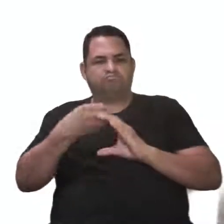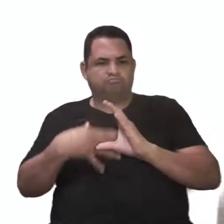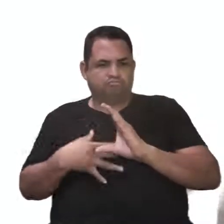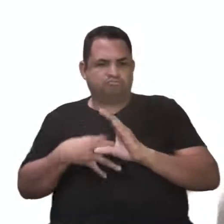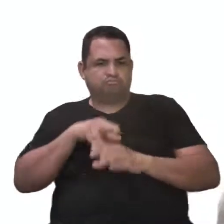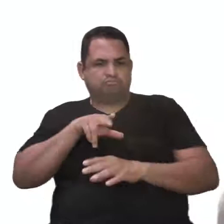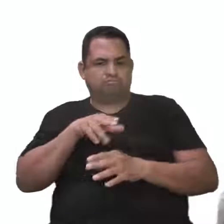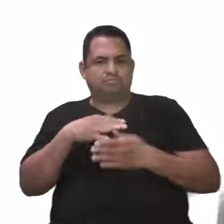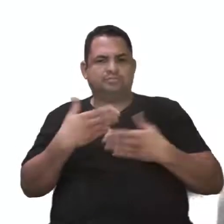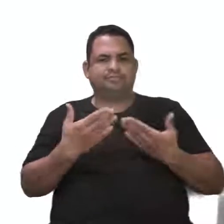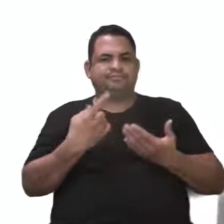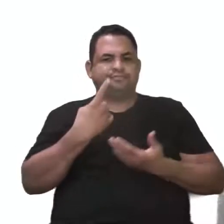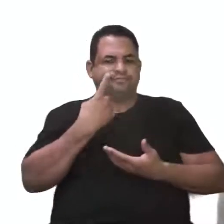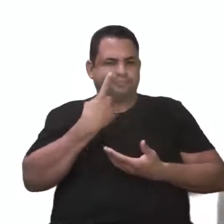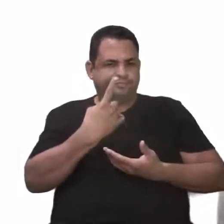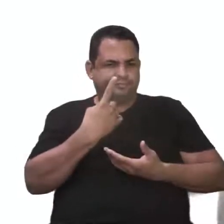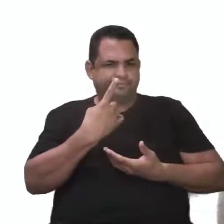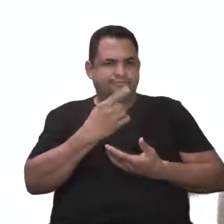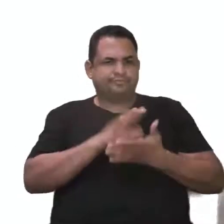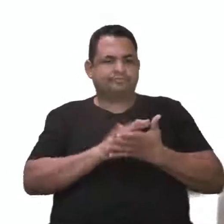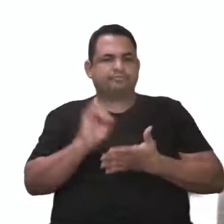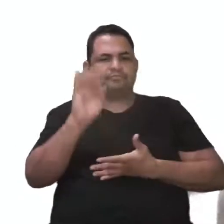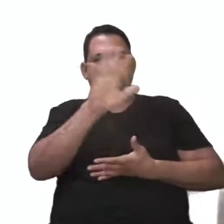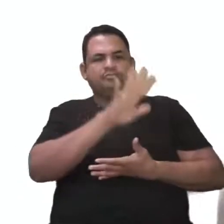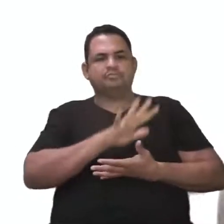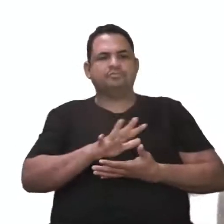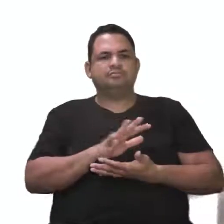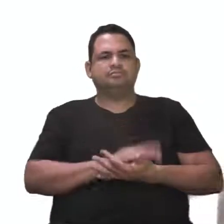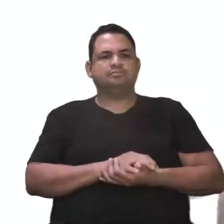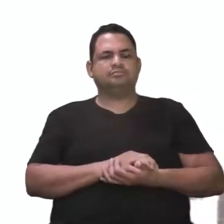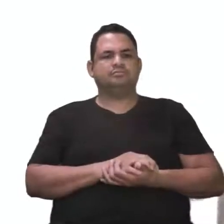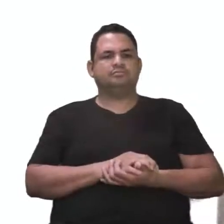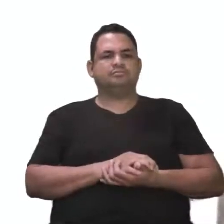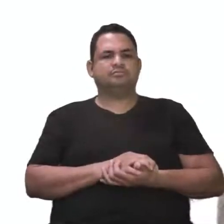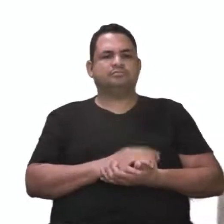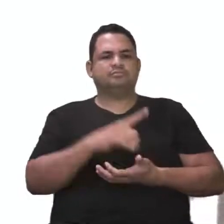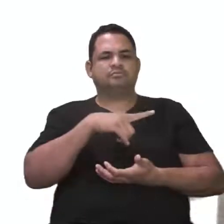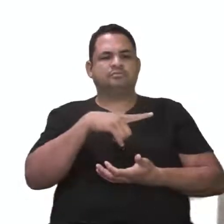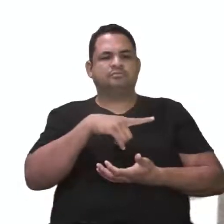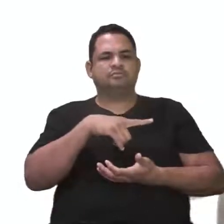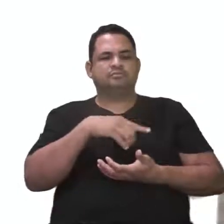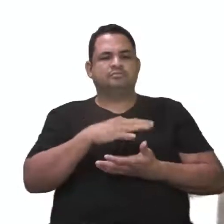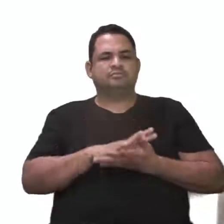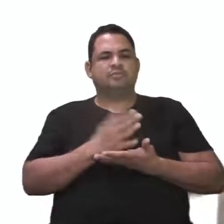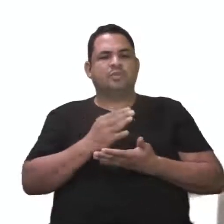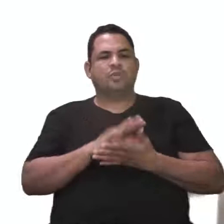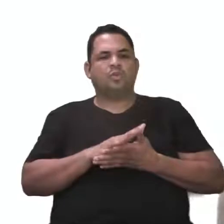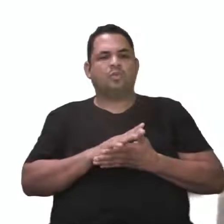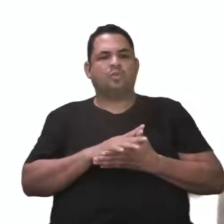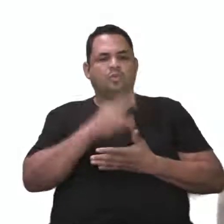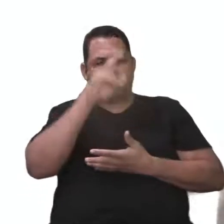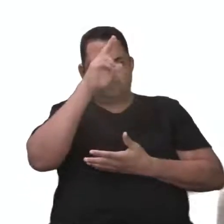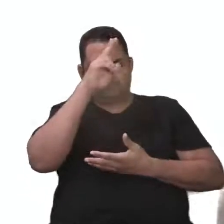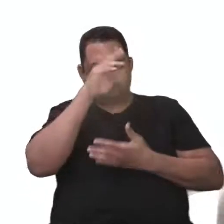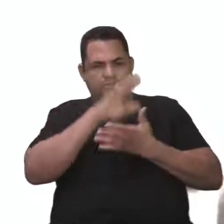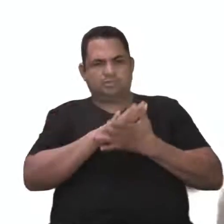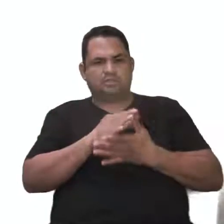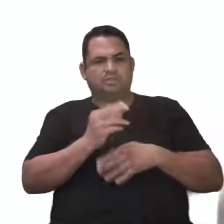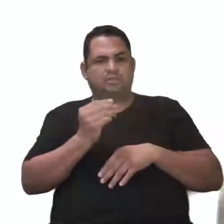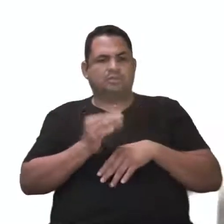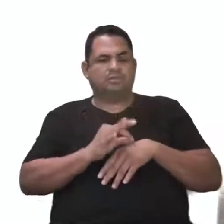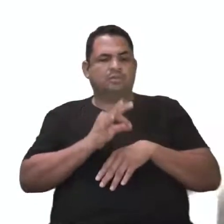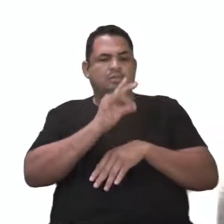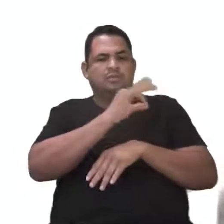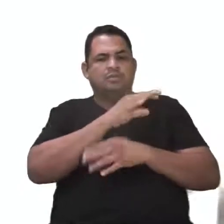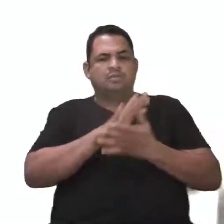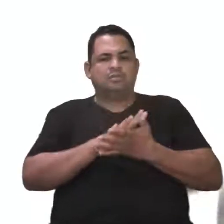função. Gente, se vocês olharem essas imagens, né? Você tem aí um inseto, a mosquinha, e você